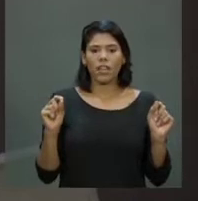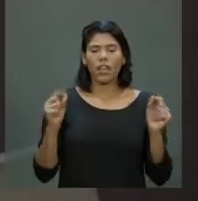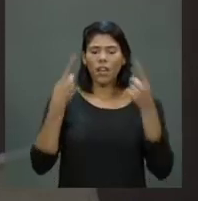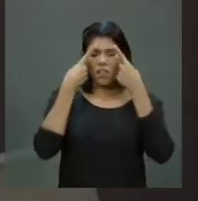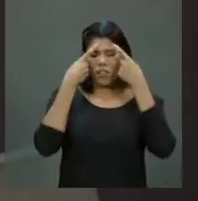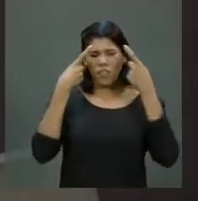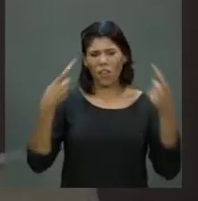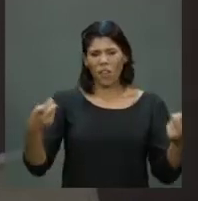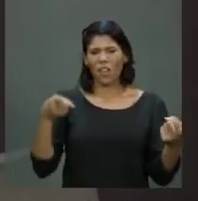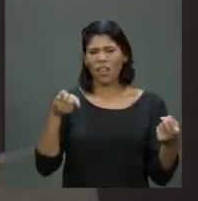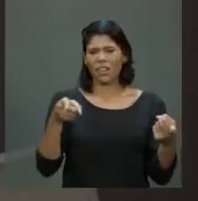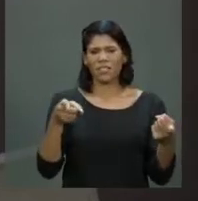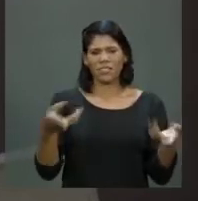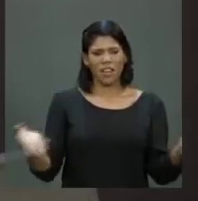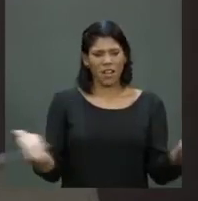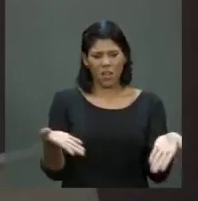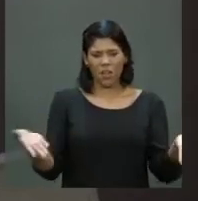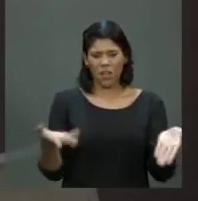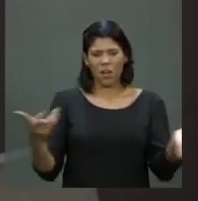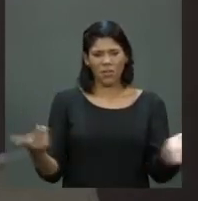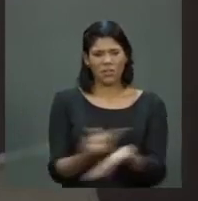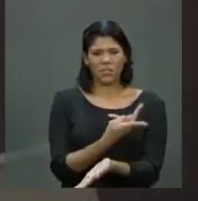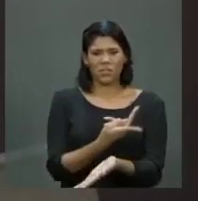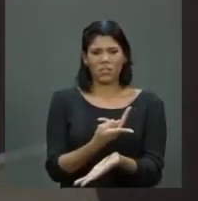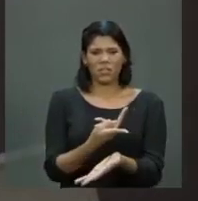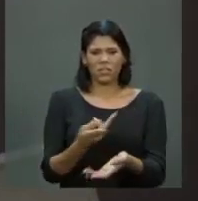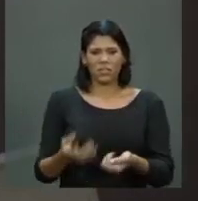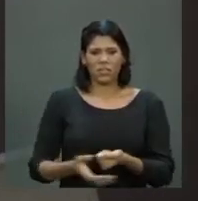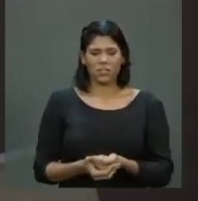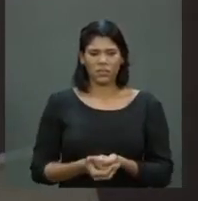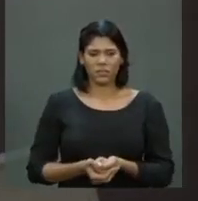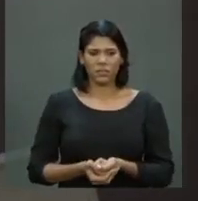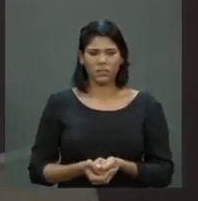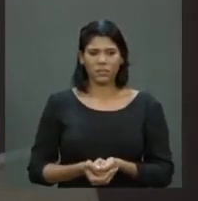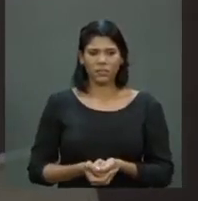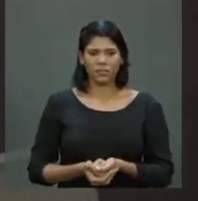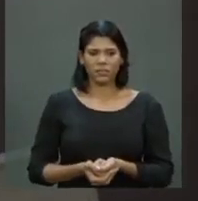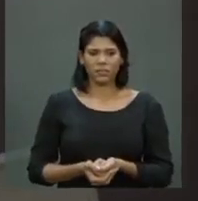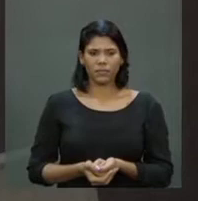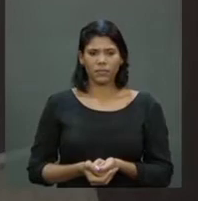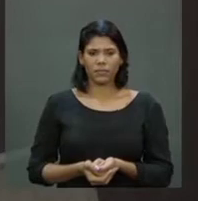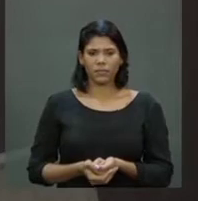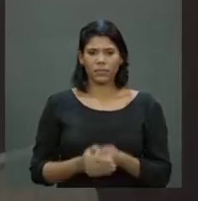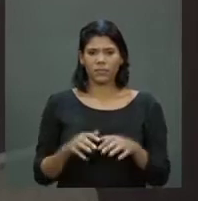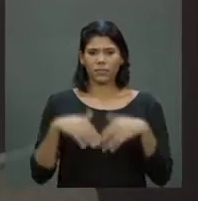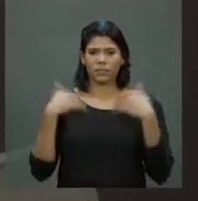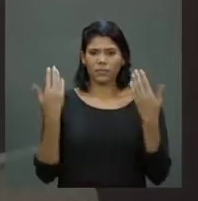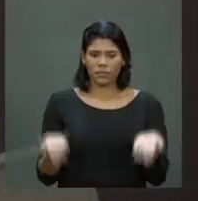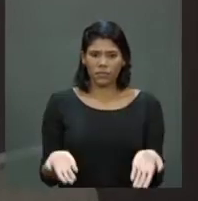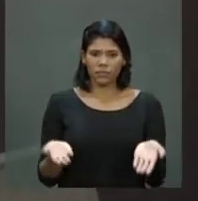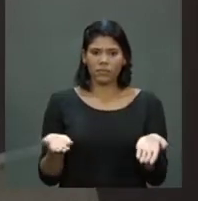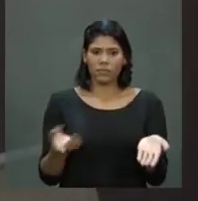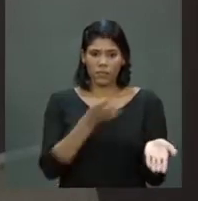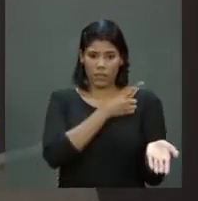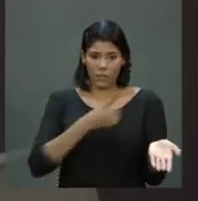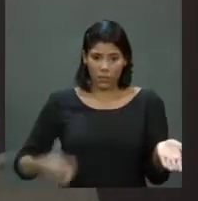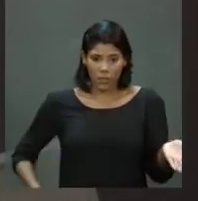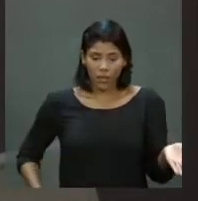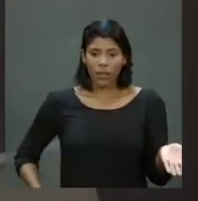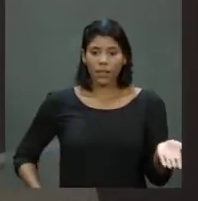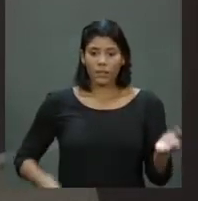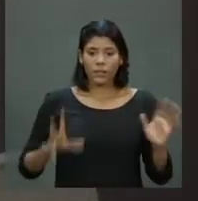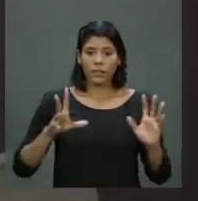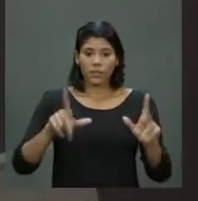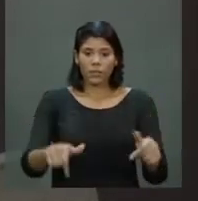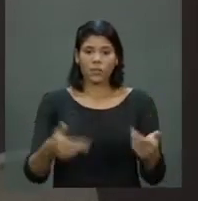violento em que esse país está mergulhado. Portanto, Deputados e deputadas,